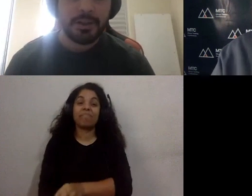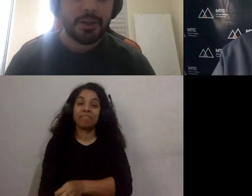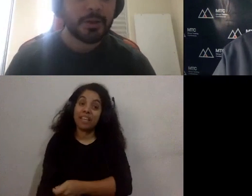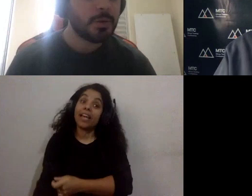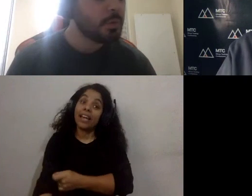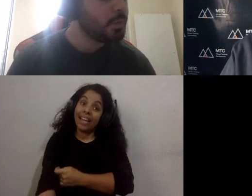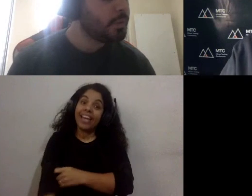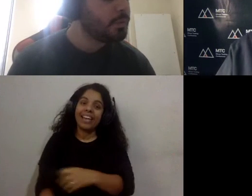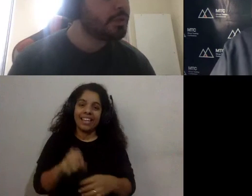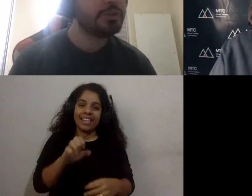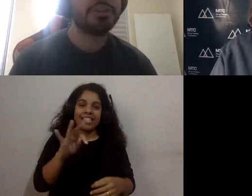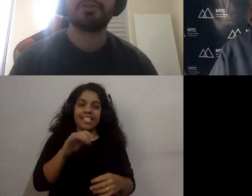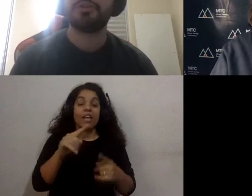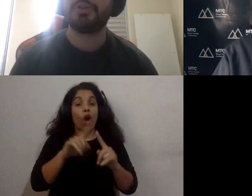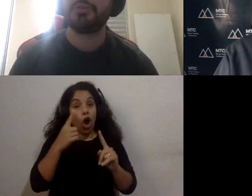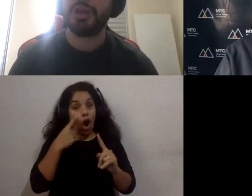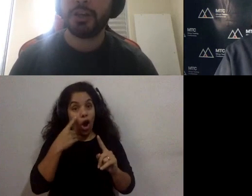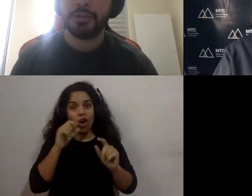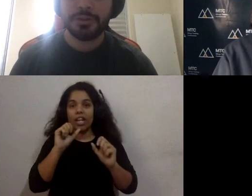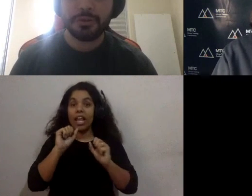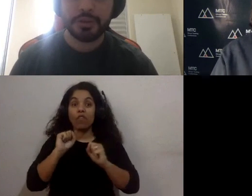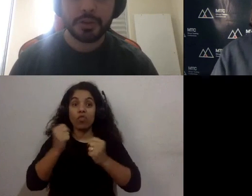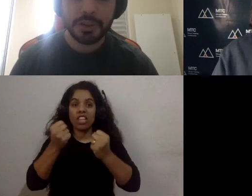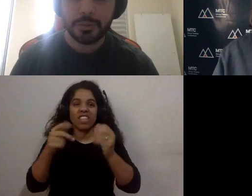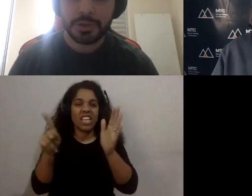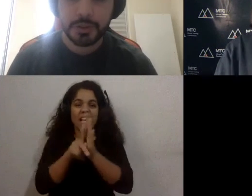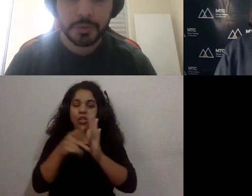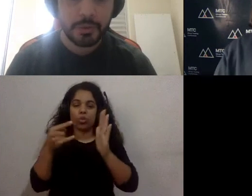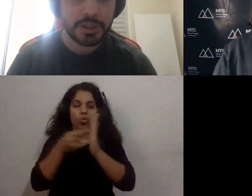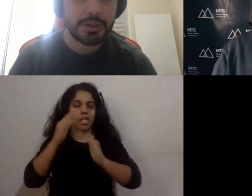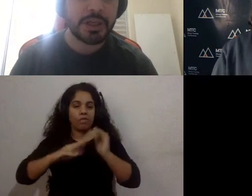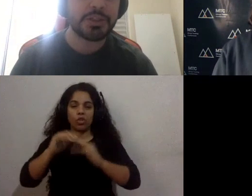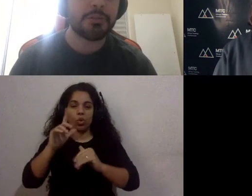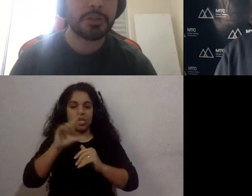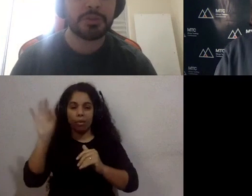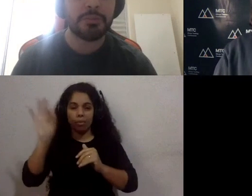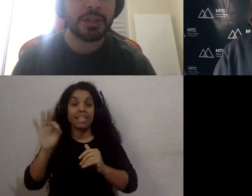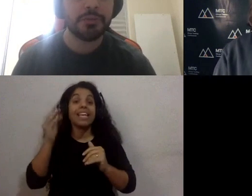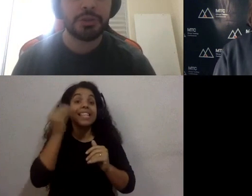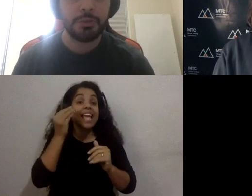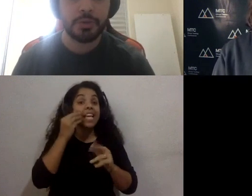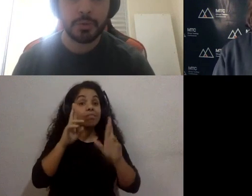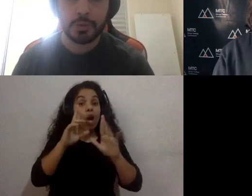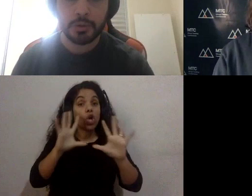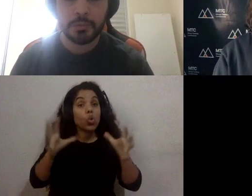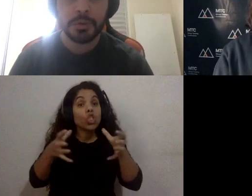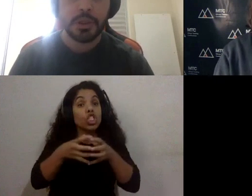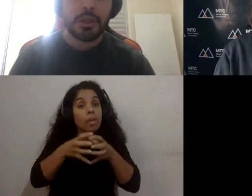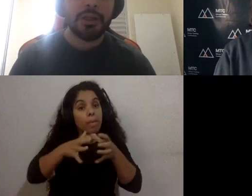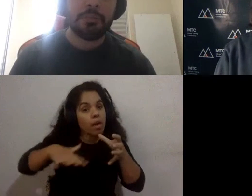Olha, eu não vou dizer que eu defendo o que é do desenvolvedor 100%. Eu acho que teste é uma responsabilidade do time como um